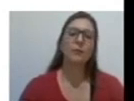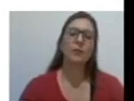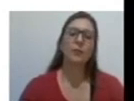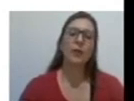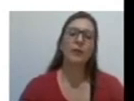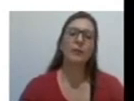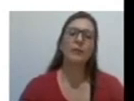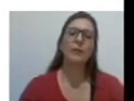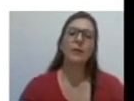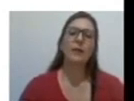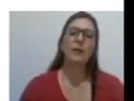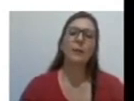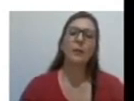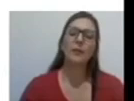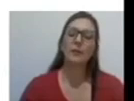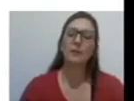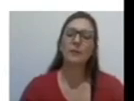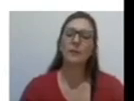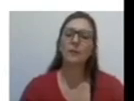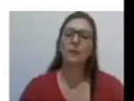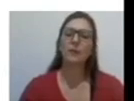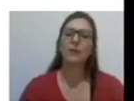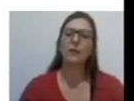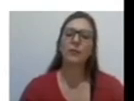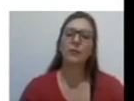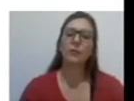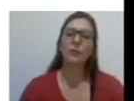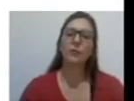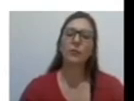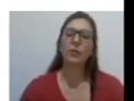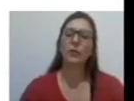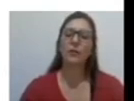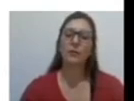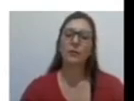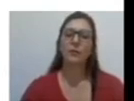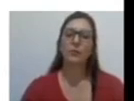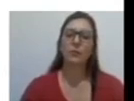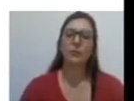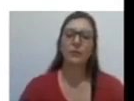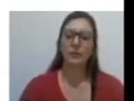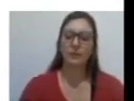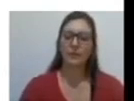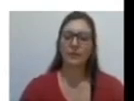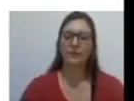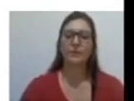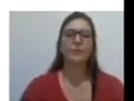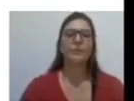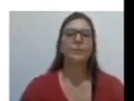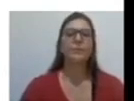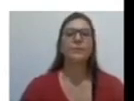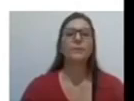exemplos são o diabetes, a hipertensão, a fenilcetonúria, entre outras.